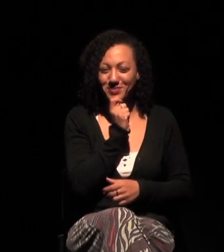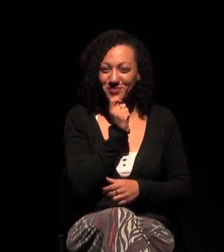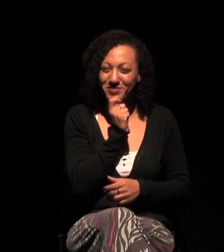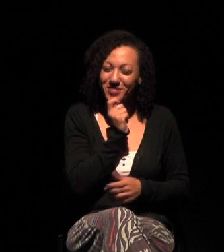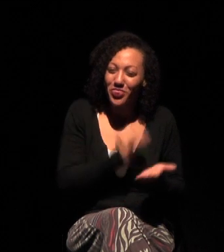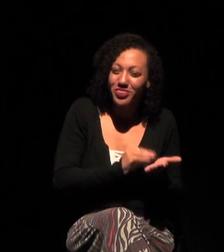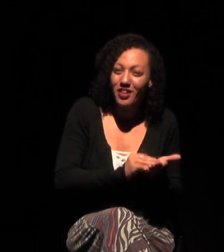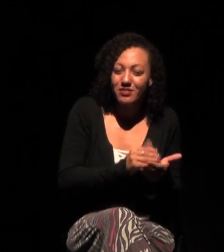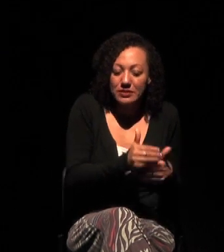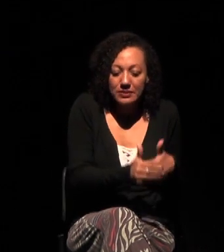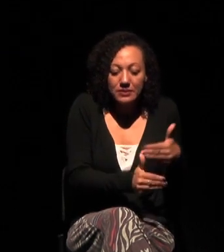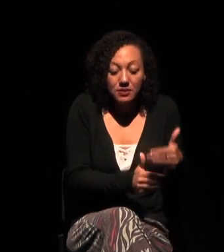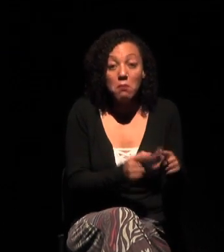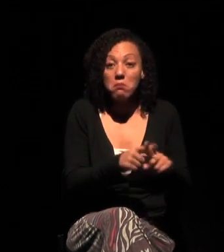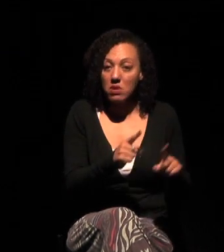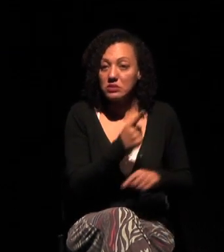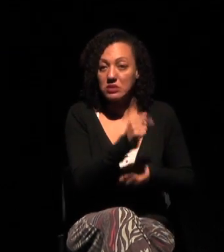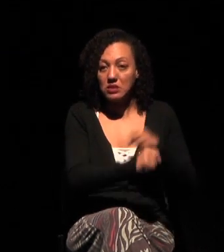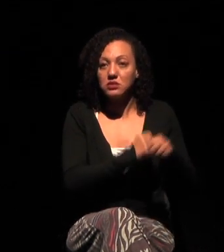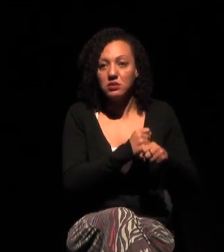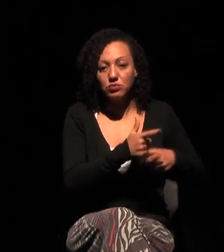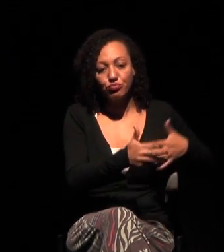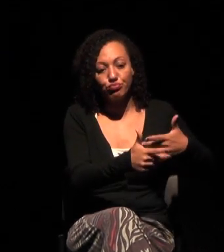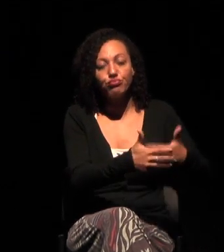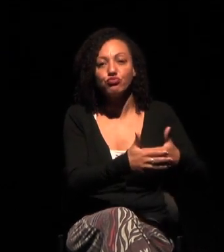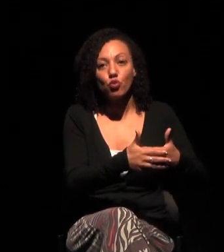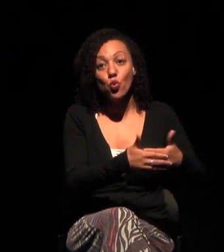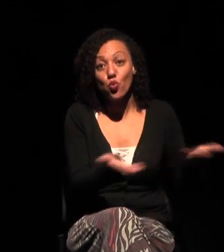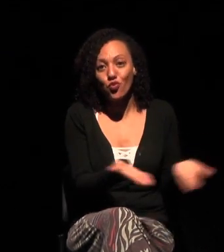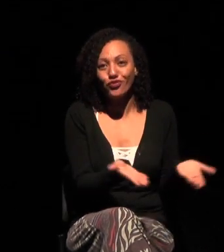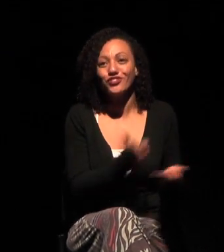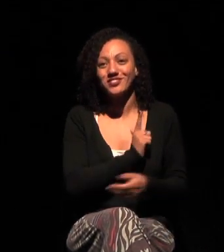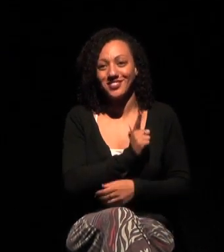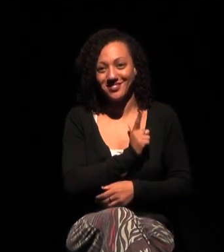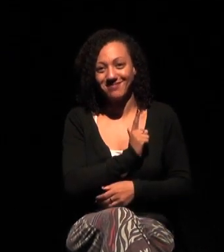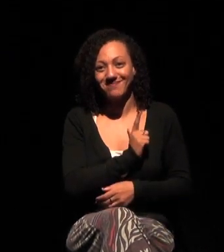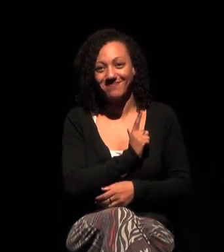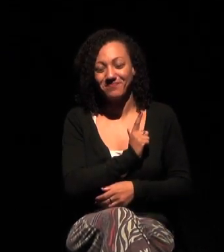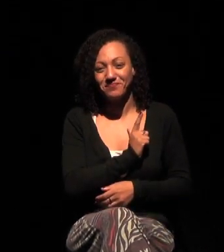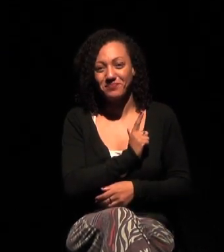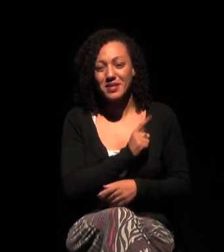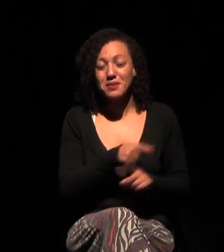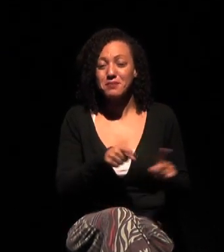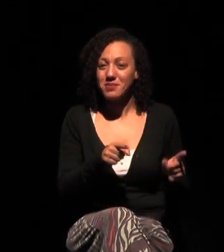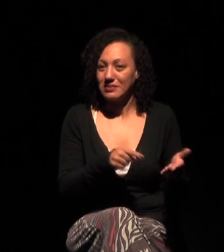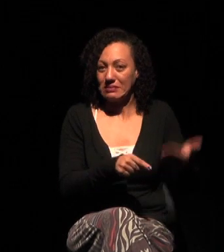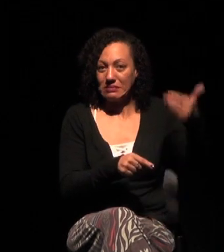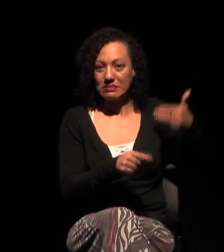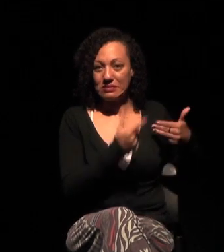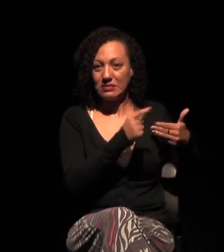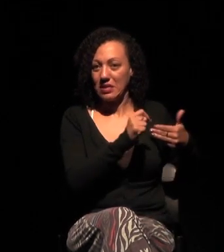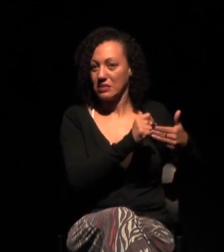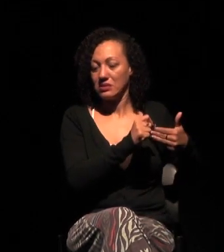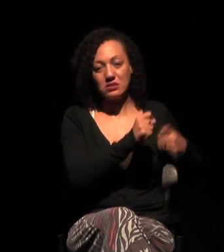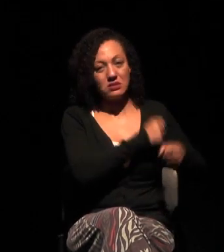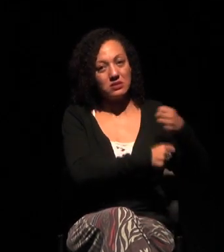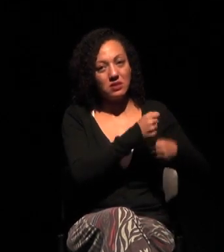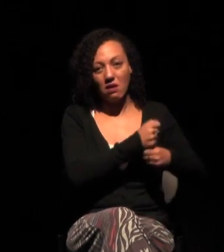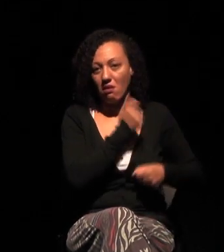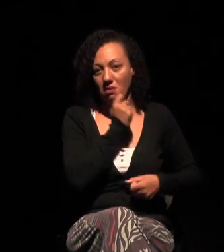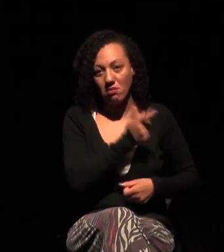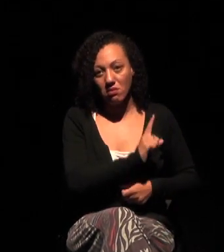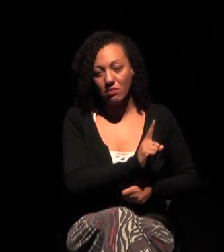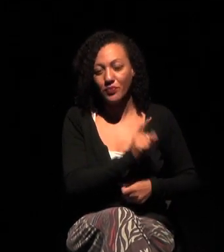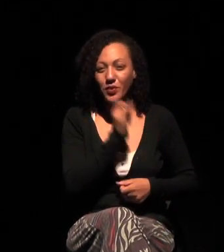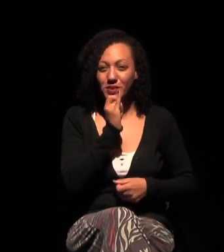que foi dado nos últimos dez anos e aí quando o público percebeu nossa agora eu consigo conversar com um